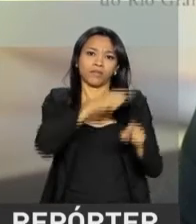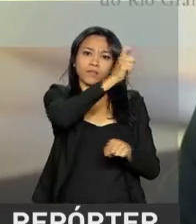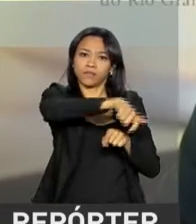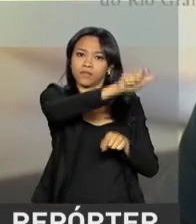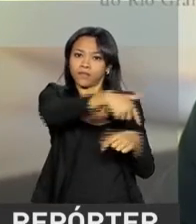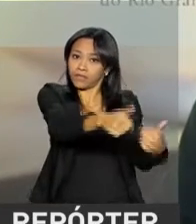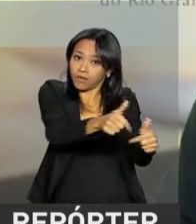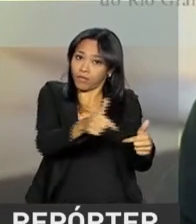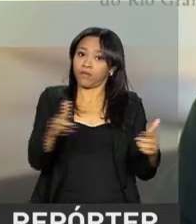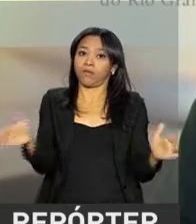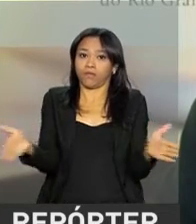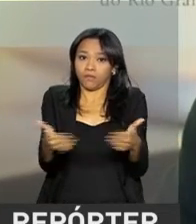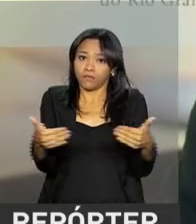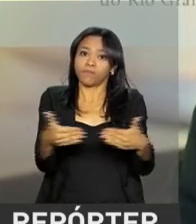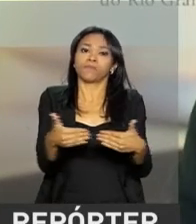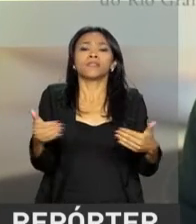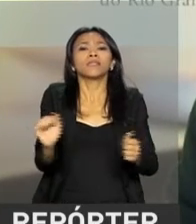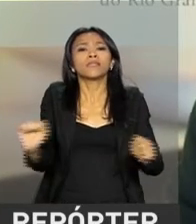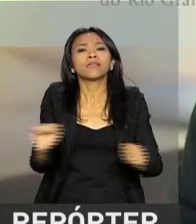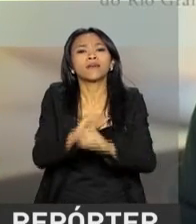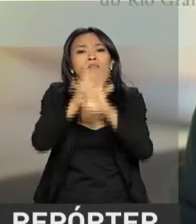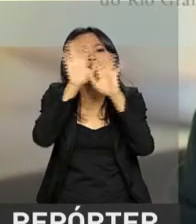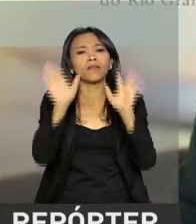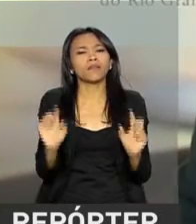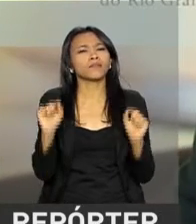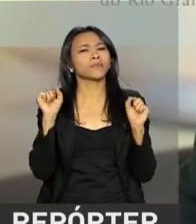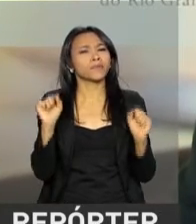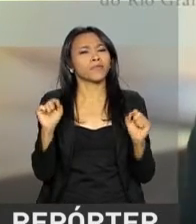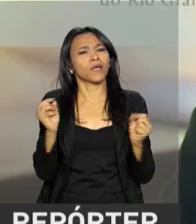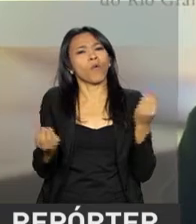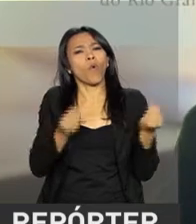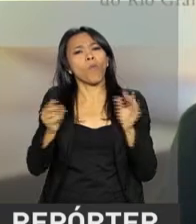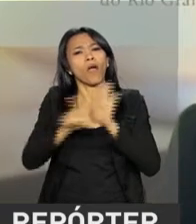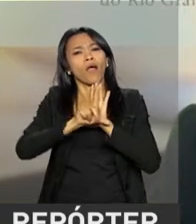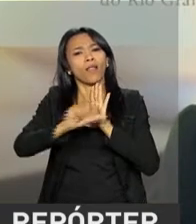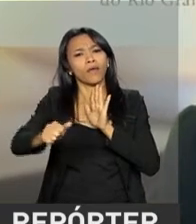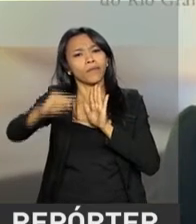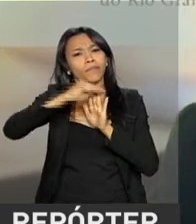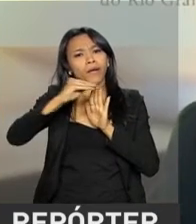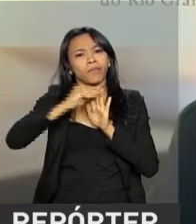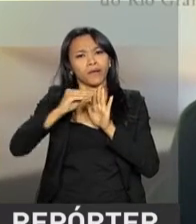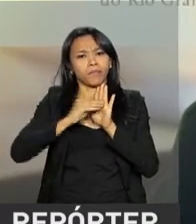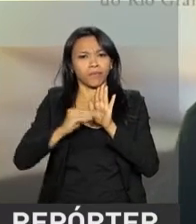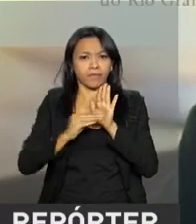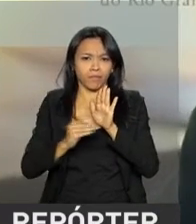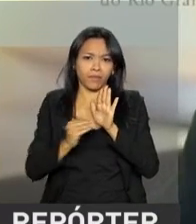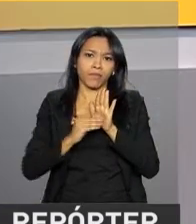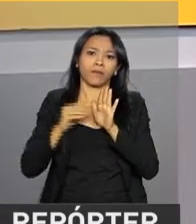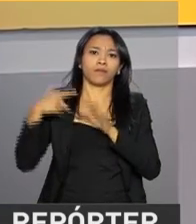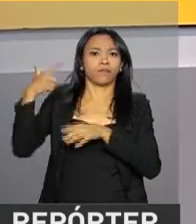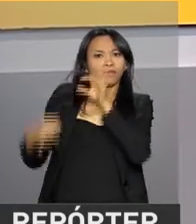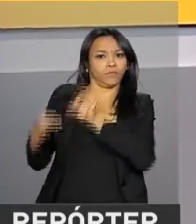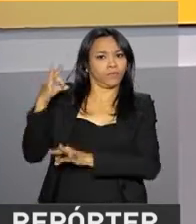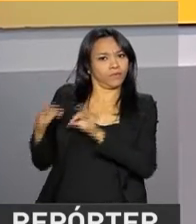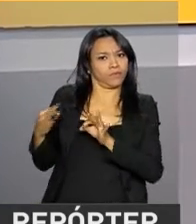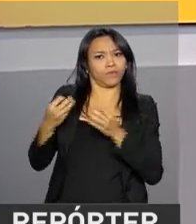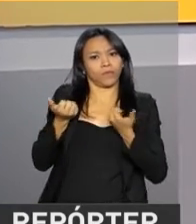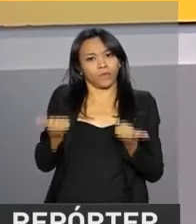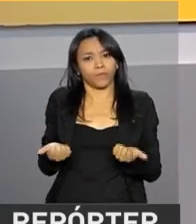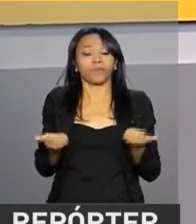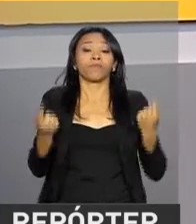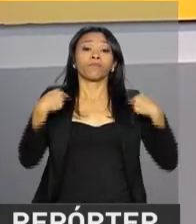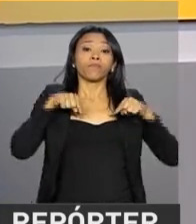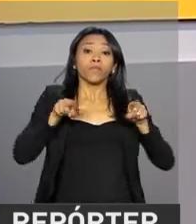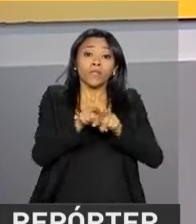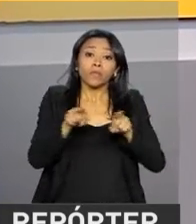dar maior clareza na aplicação da lei para a autoridade judiciária. O ministro